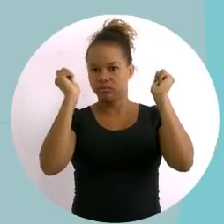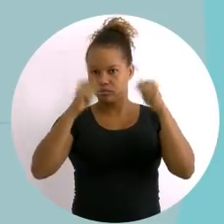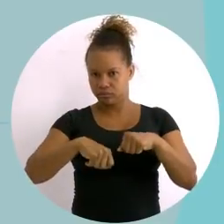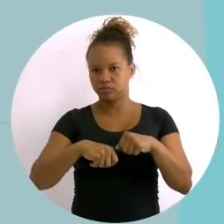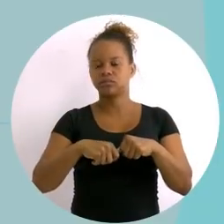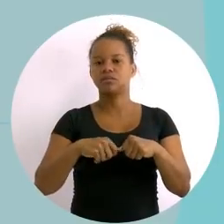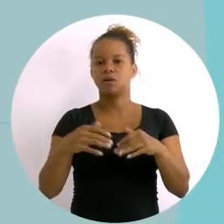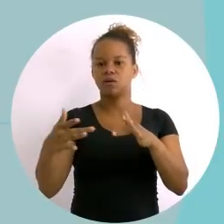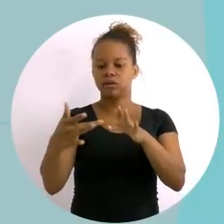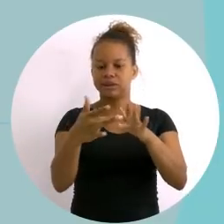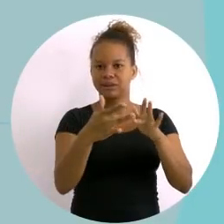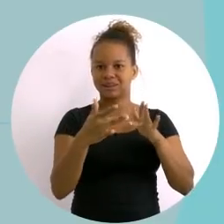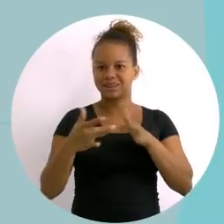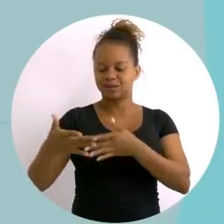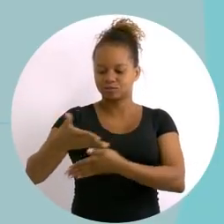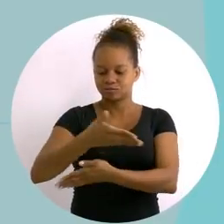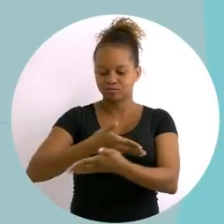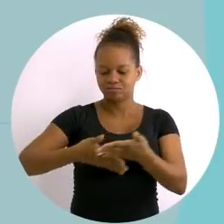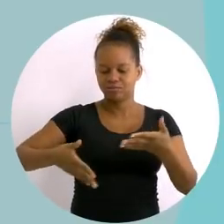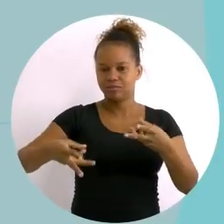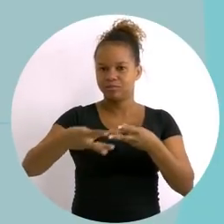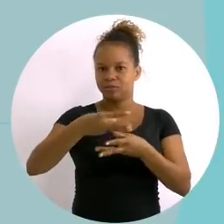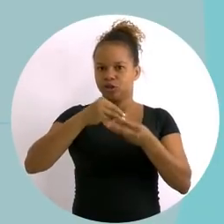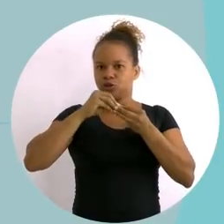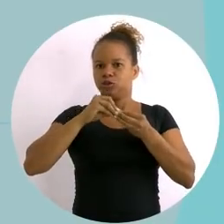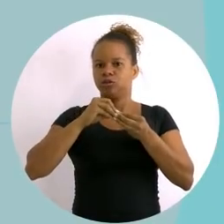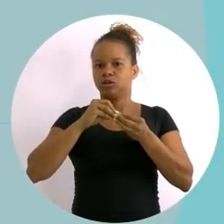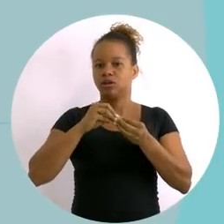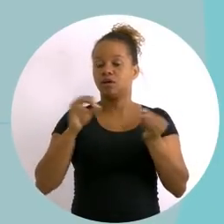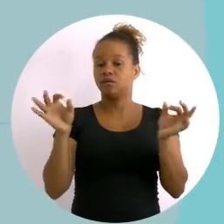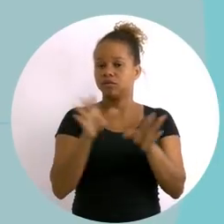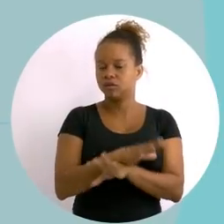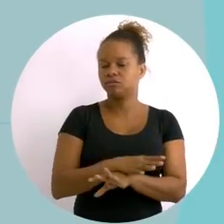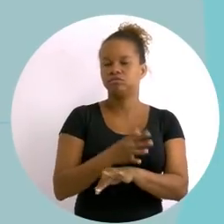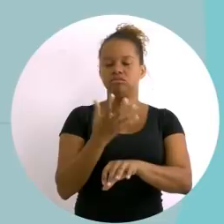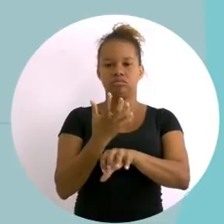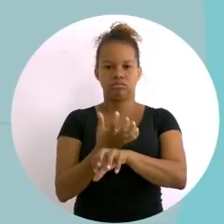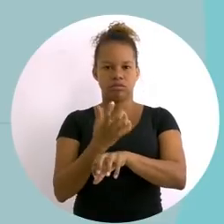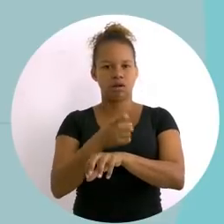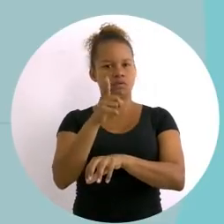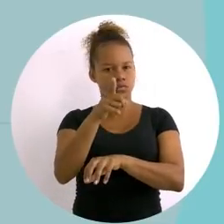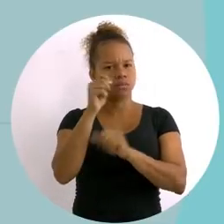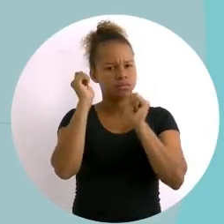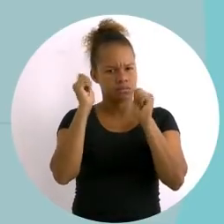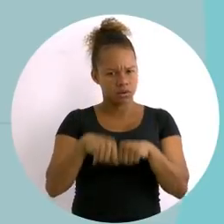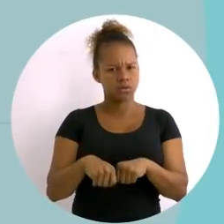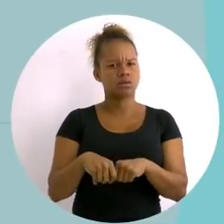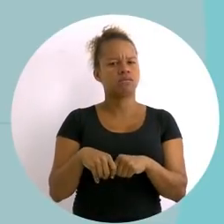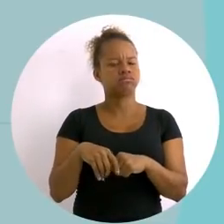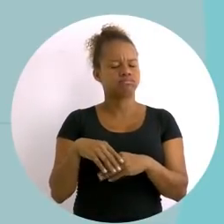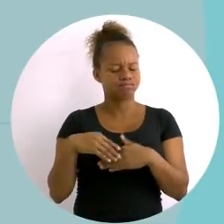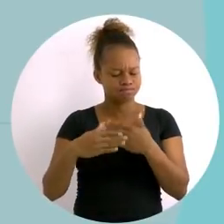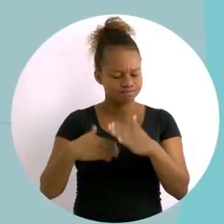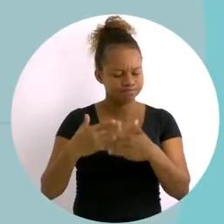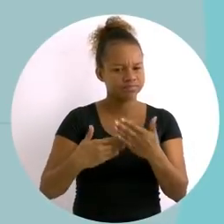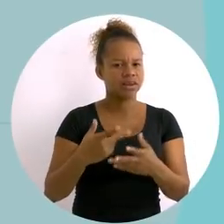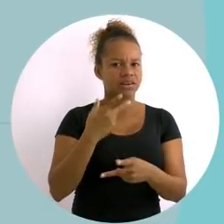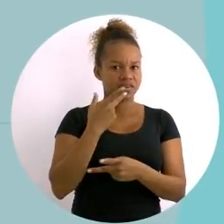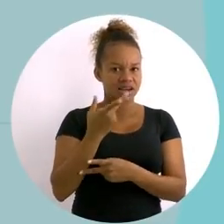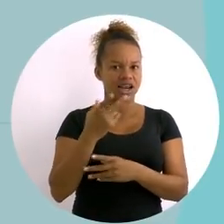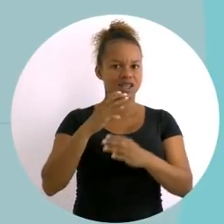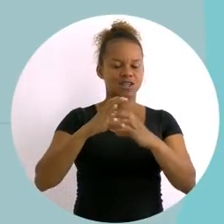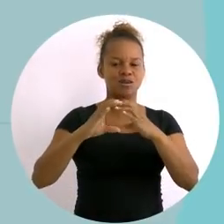estão interligadas entre si. É esperado que ao final da nossa disciplina você possa estar apto a falar, a